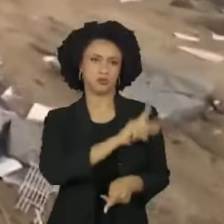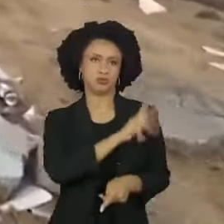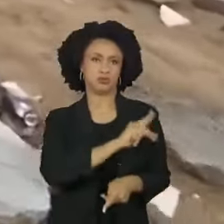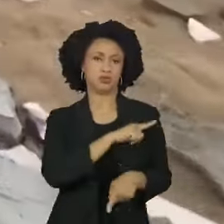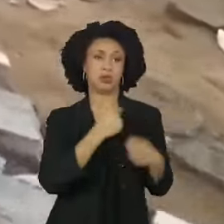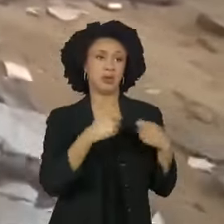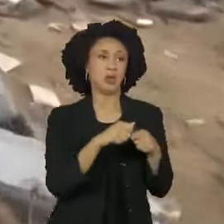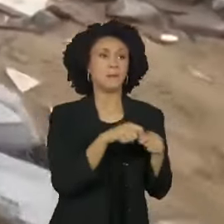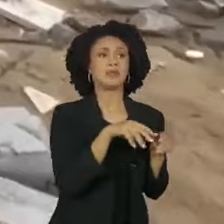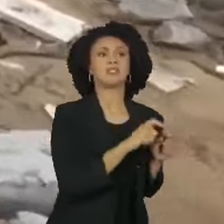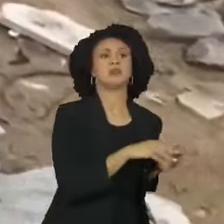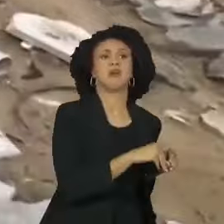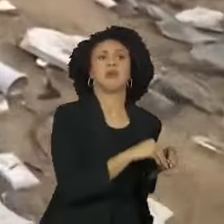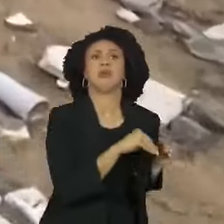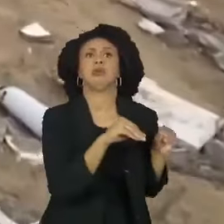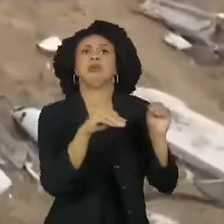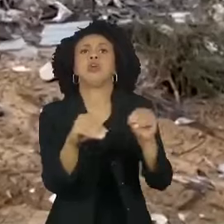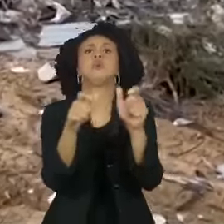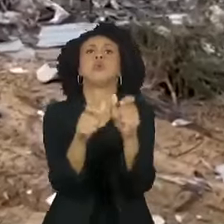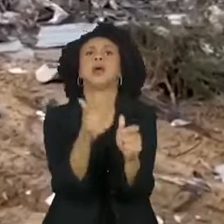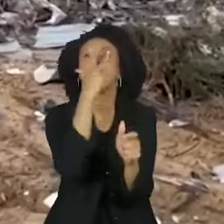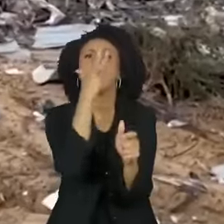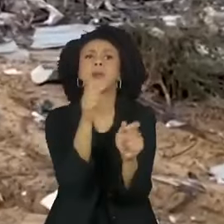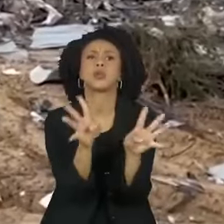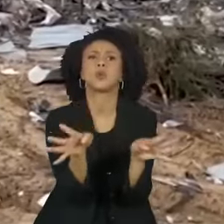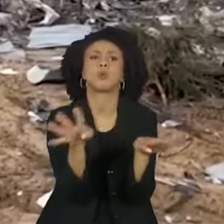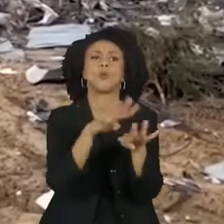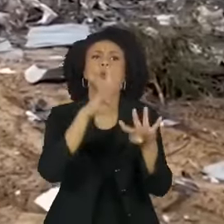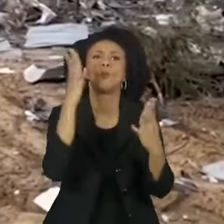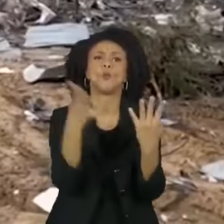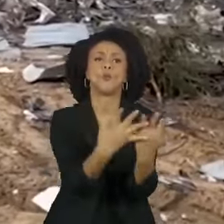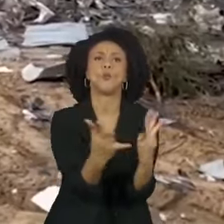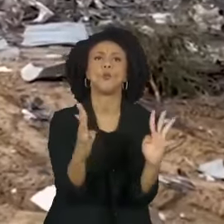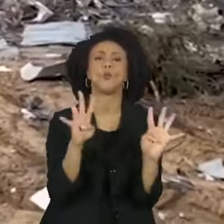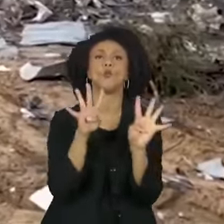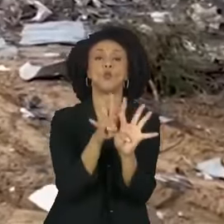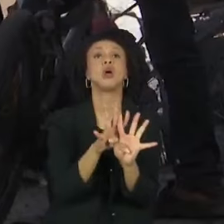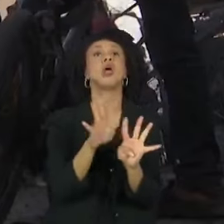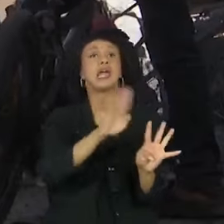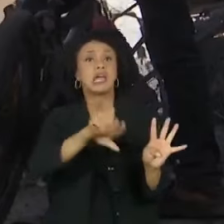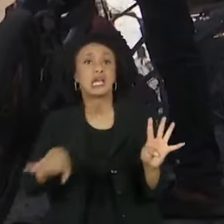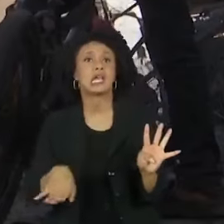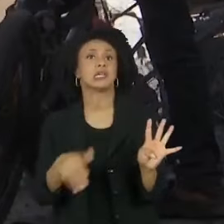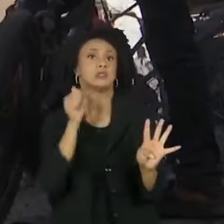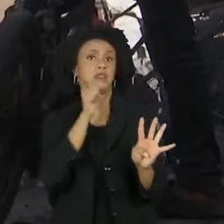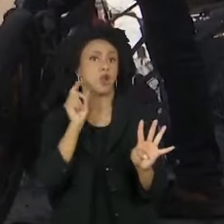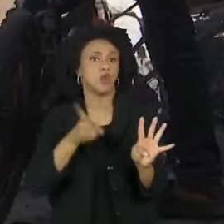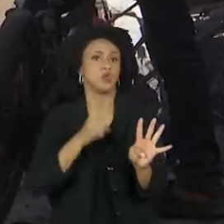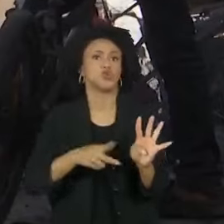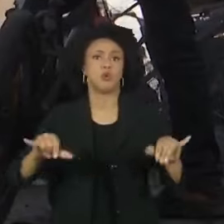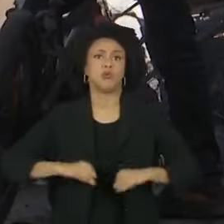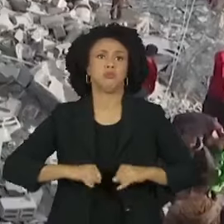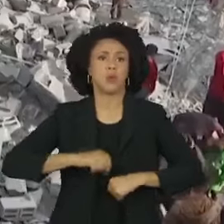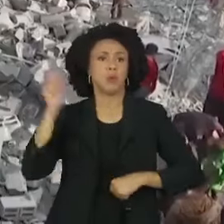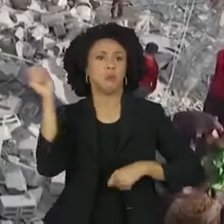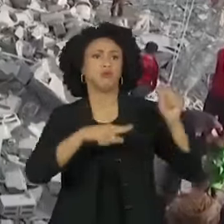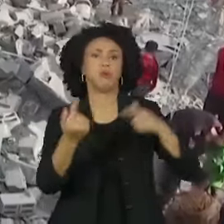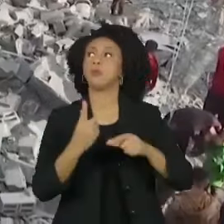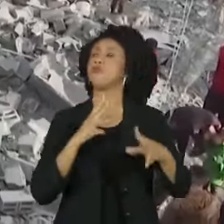quase confinamento onde mulheres e crianças continuam a ser bombardeadas sem terem para onde ir e na